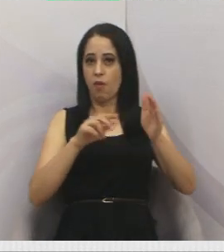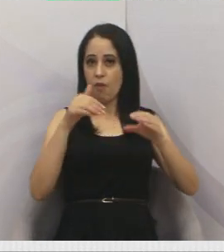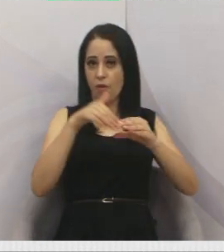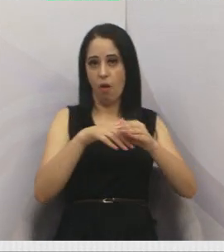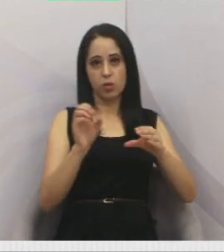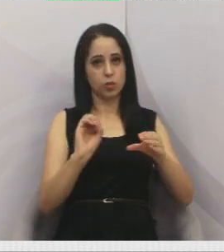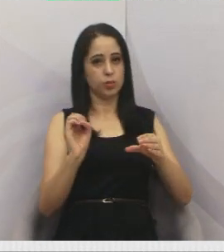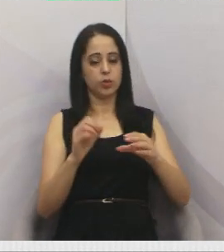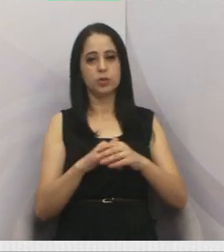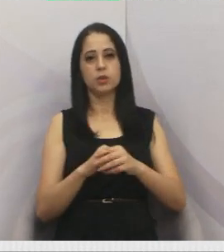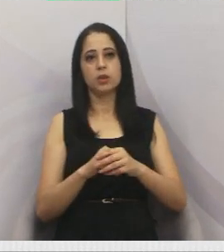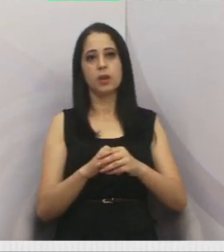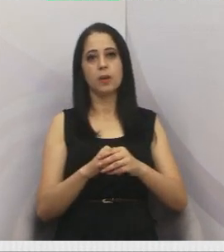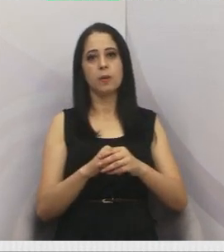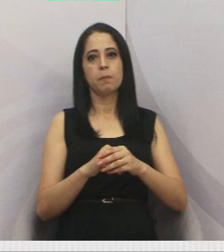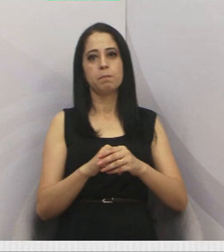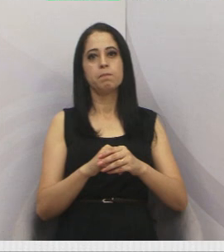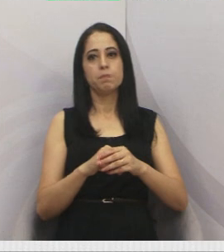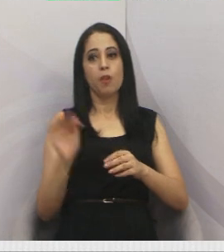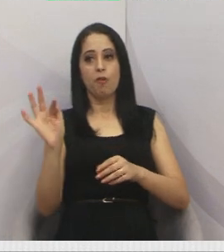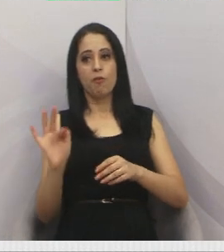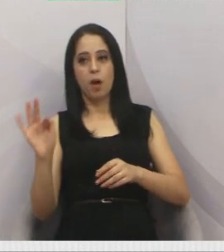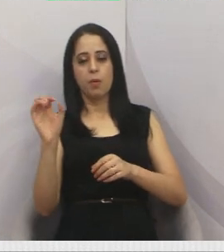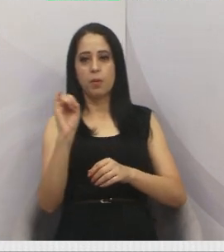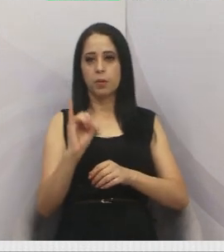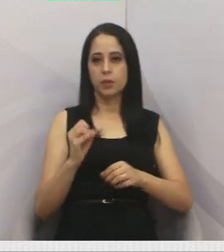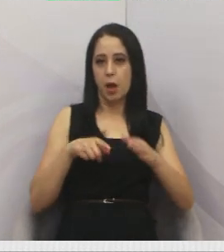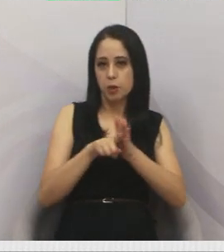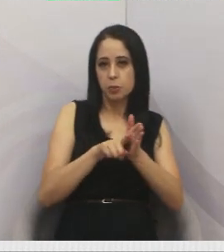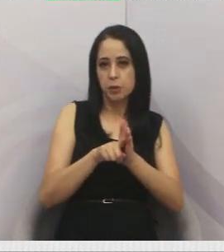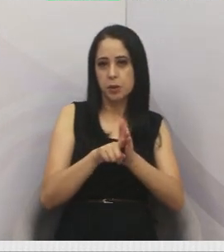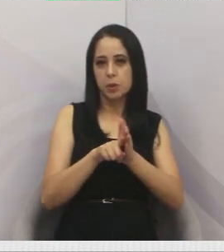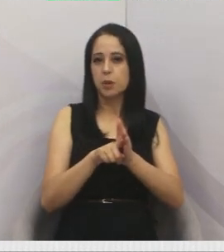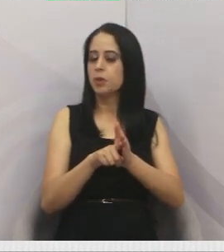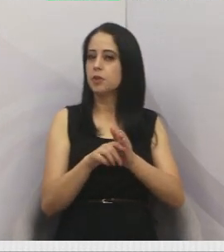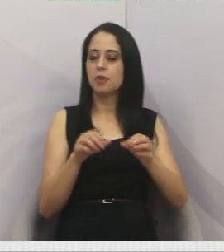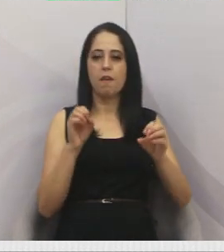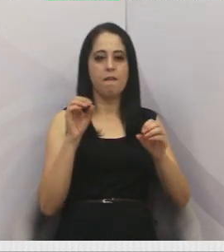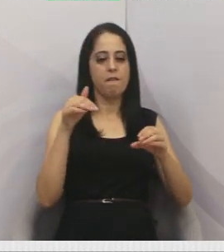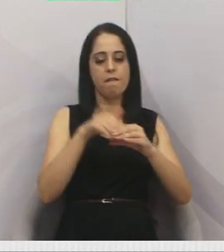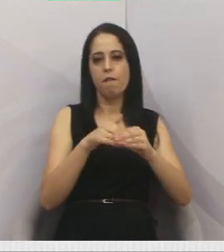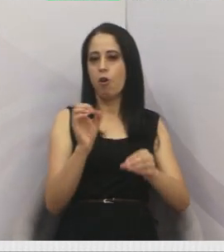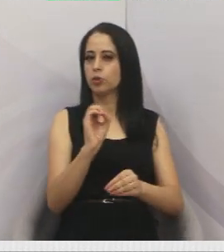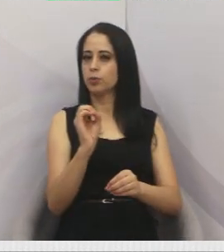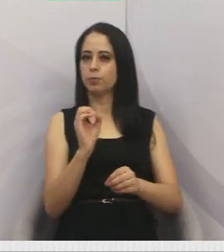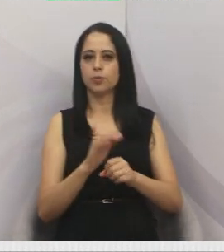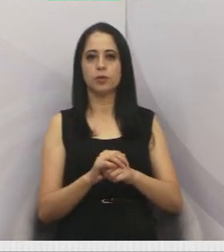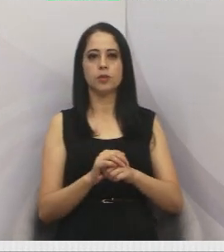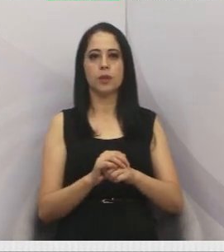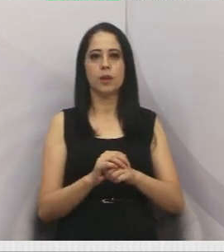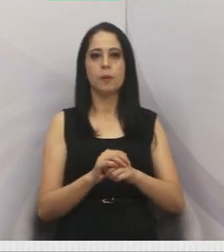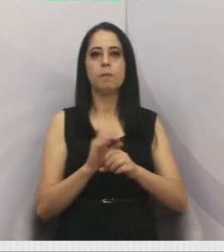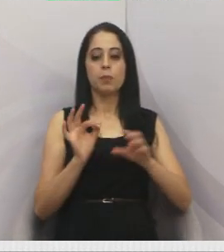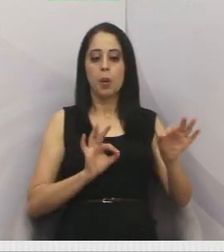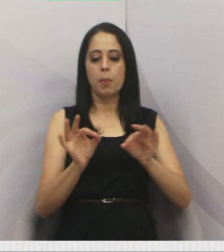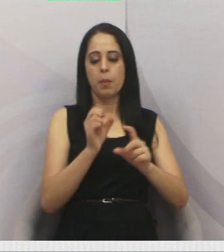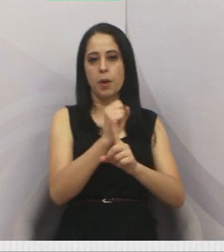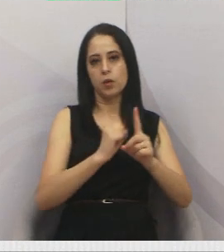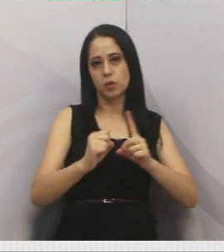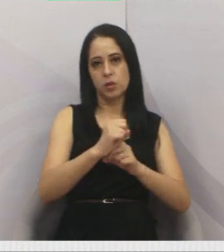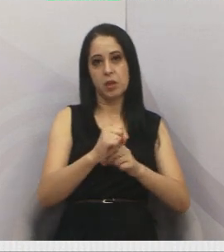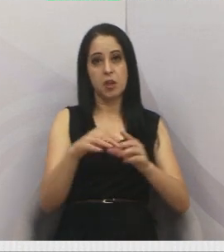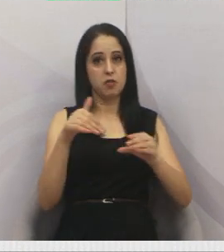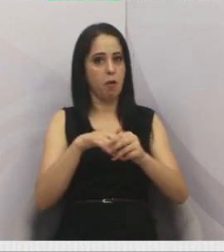branco. Segmento Entidades Acadêmicas, voto em branco. Segmento Organização da Sociedade Civil, voto em